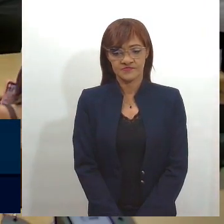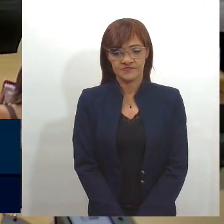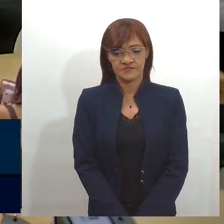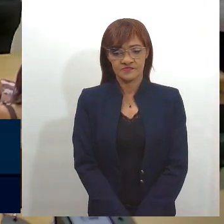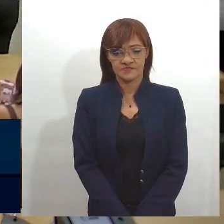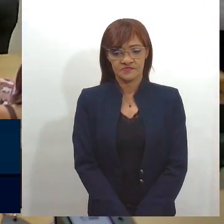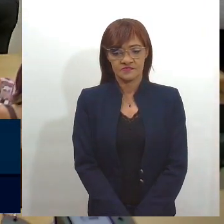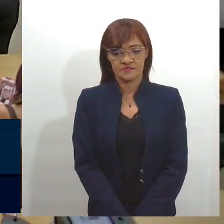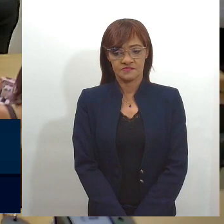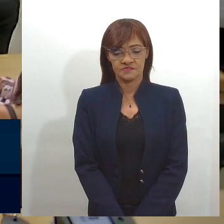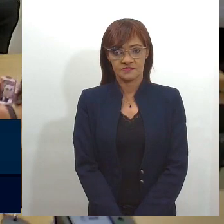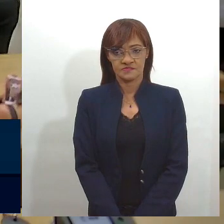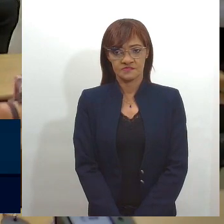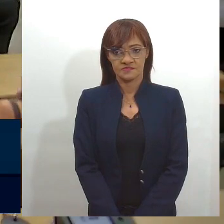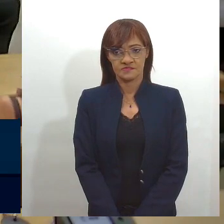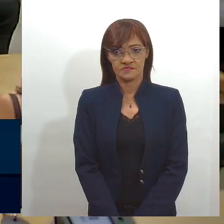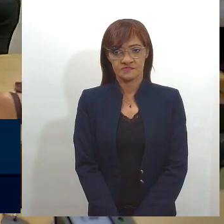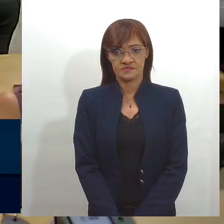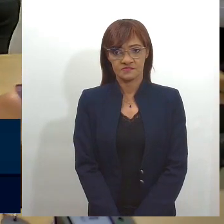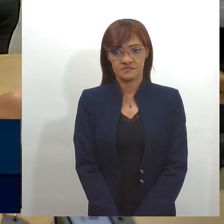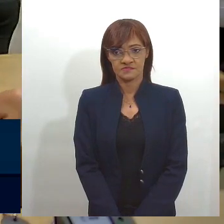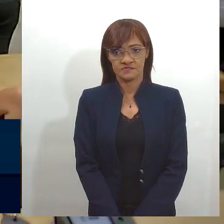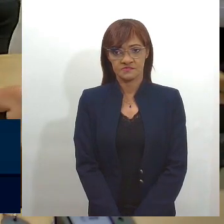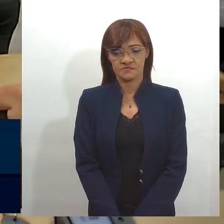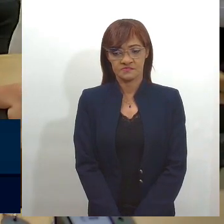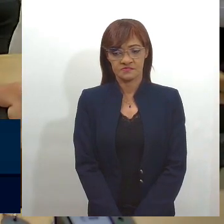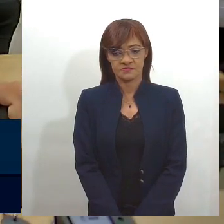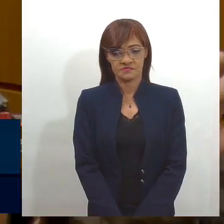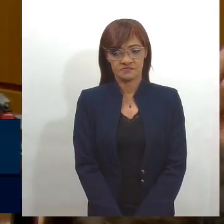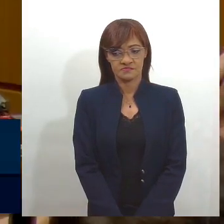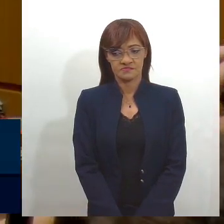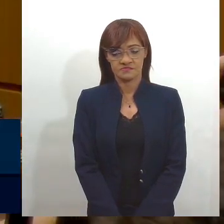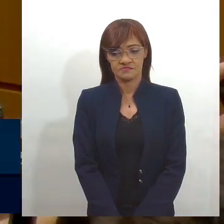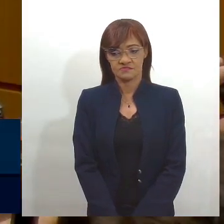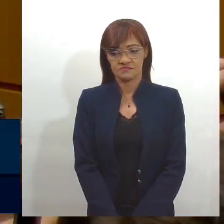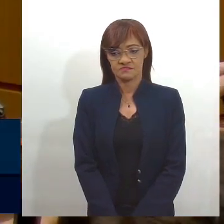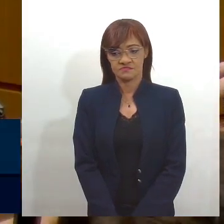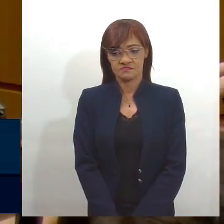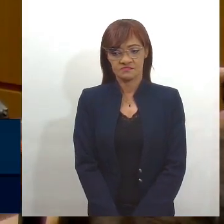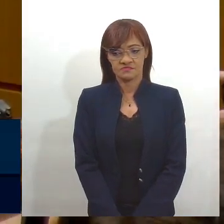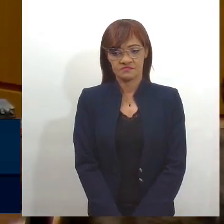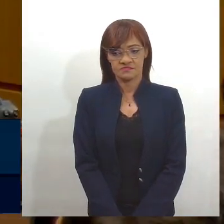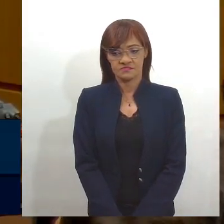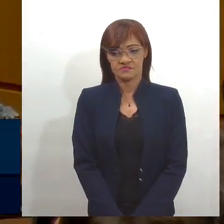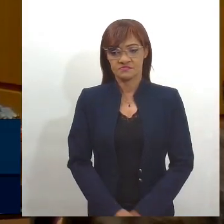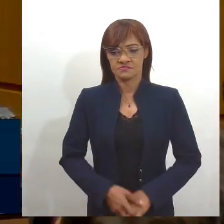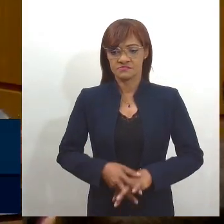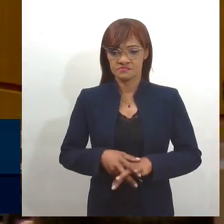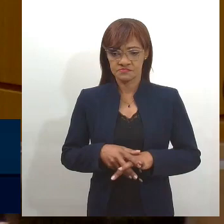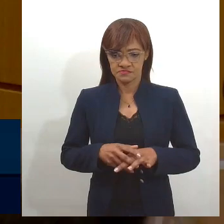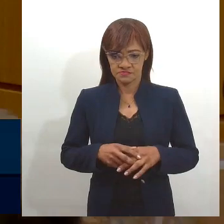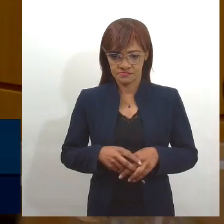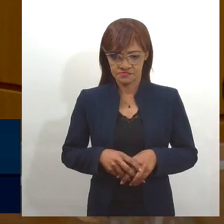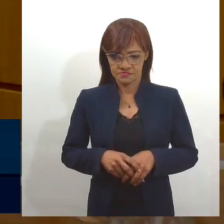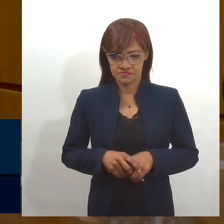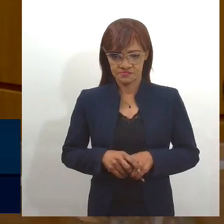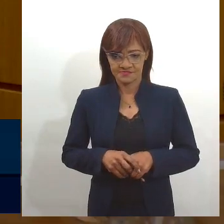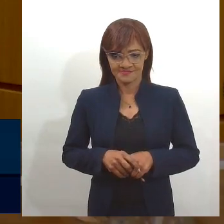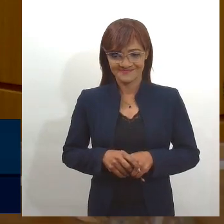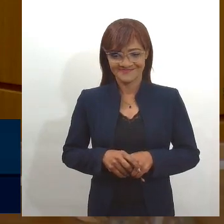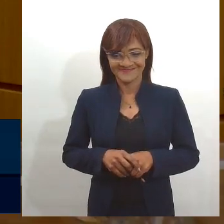Boa tarde a todos. Mais novo cidadão sergipano, tem a cabeça branca,